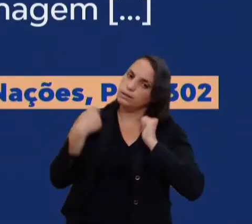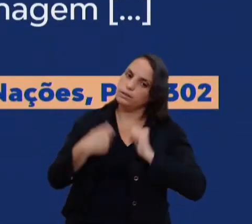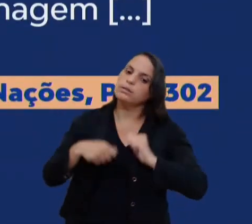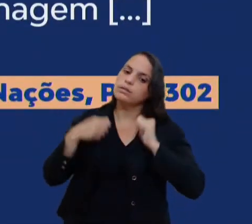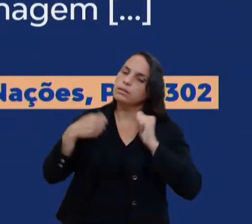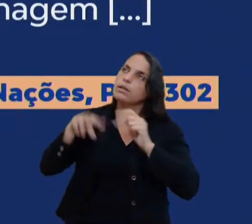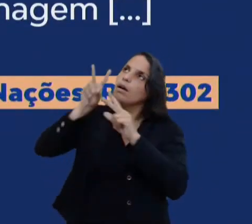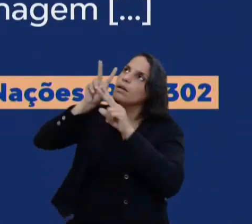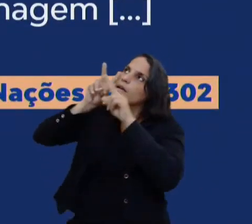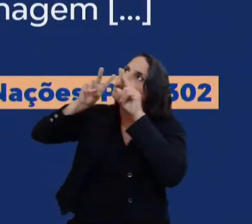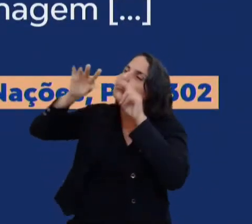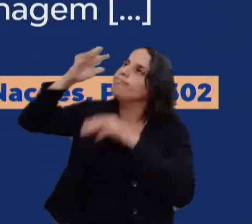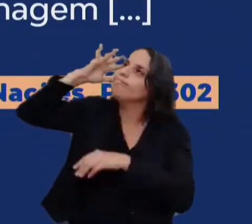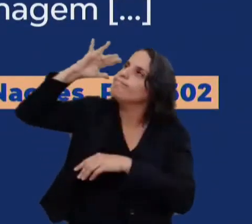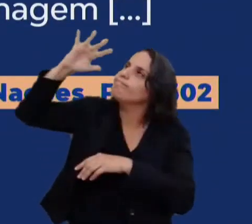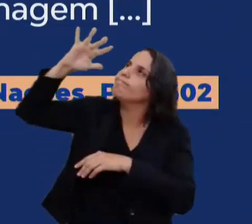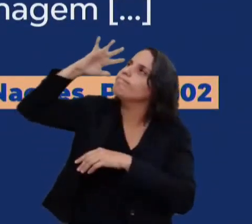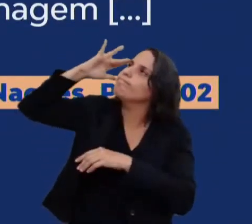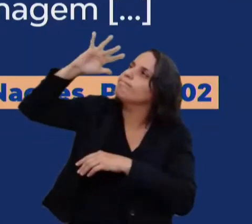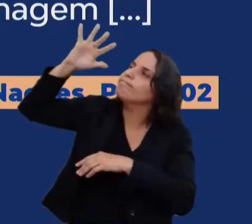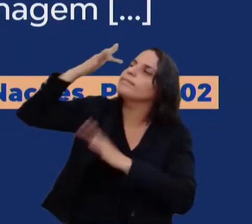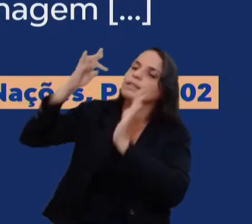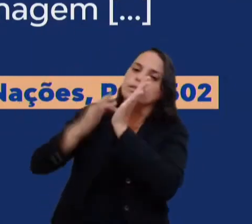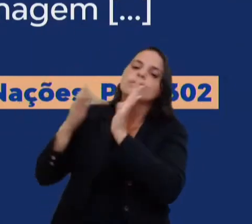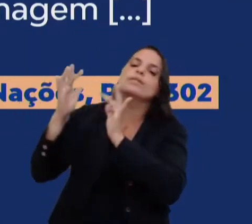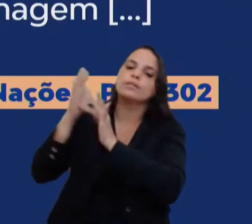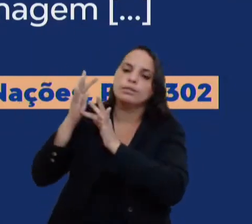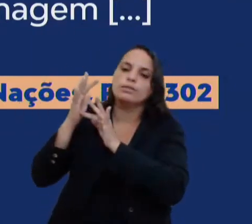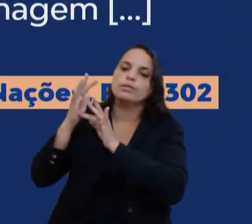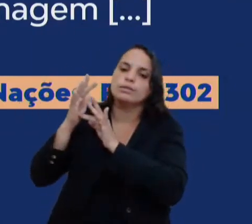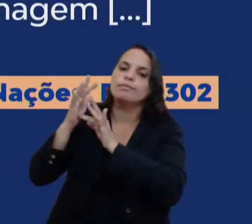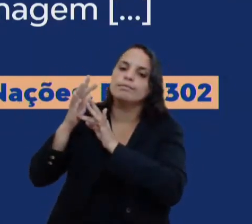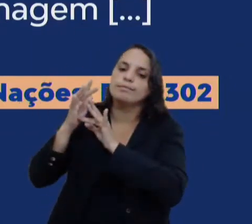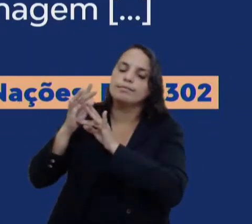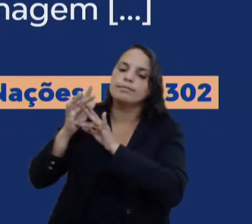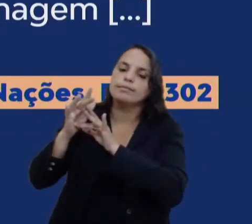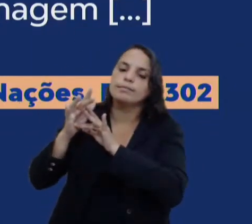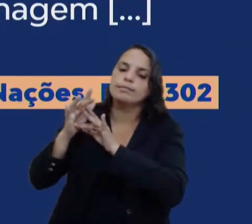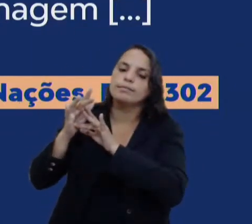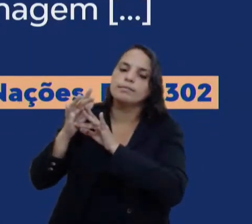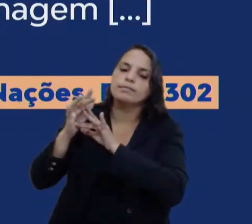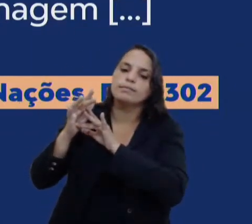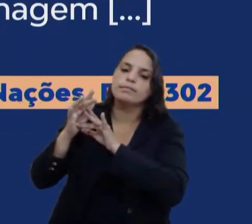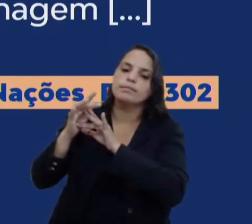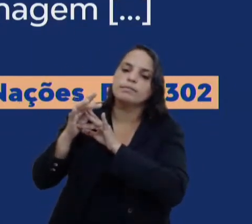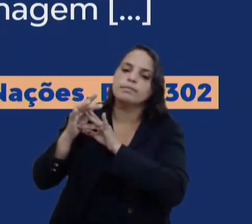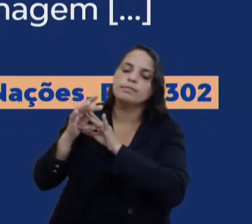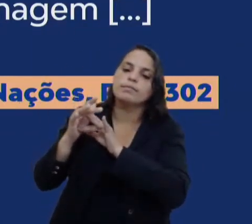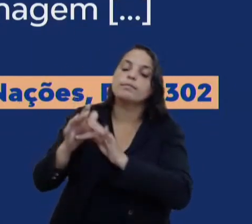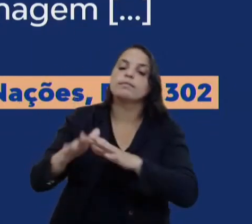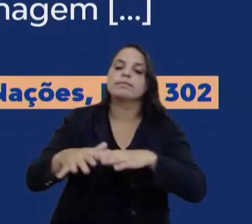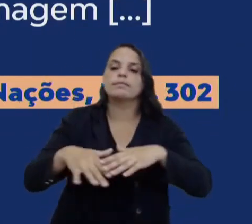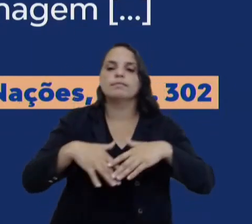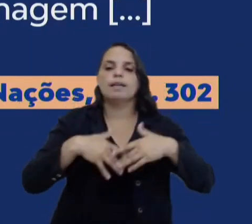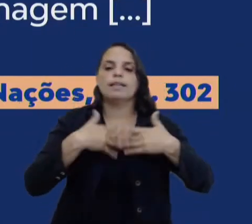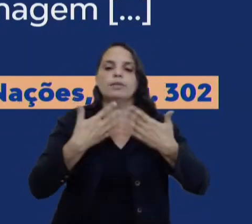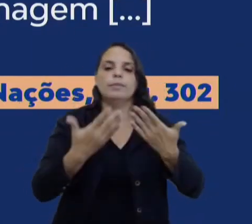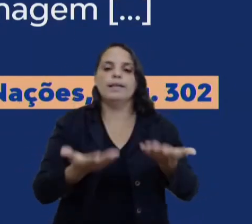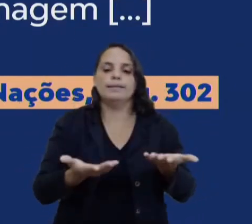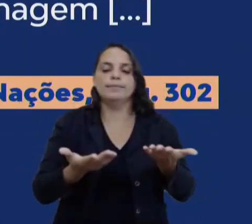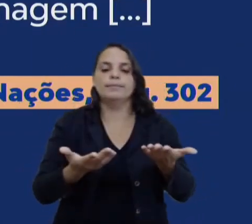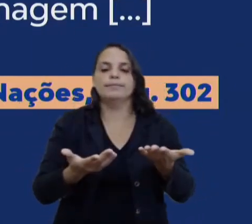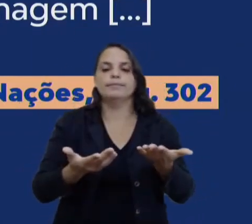olhar se mantiver fixo em Jesus, através da palavra, né? A obra do Espírito não